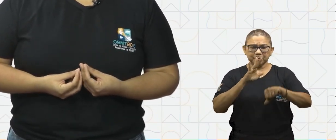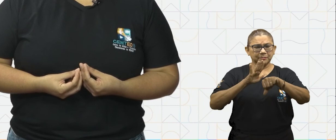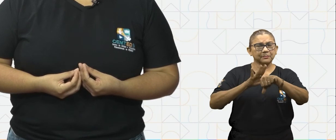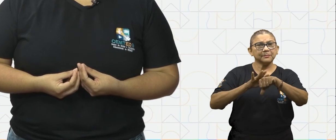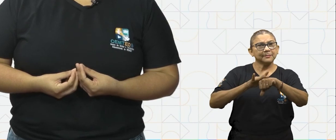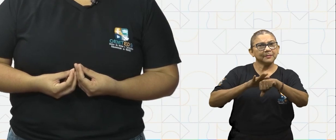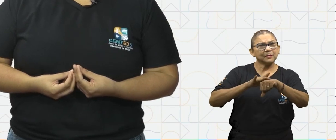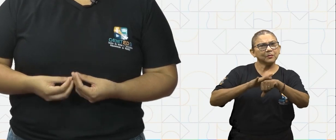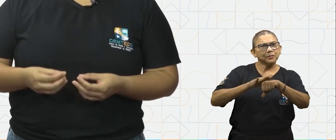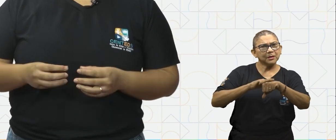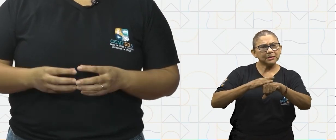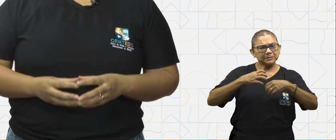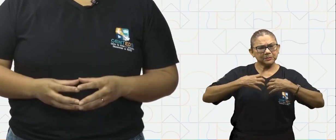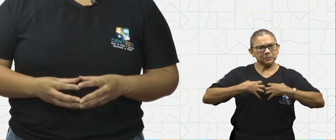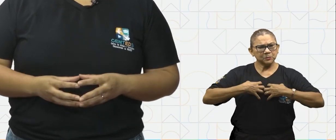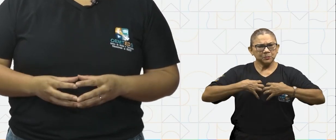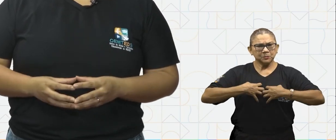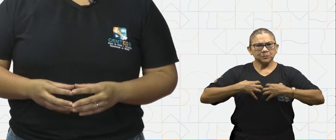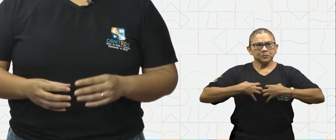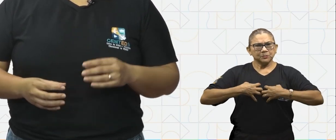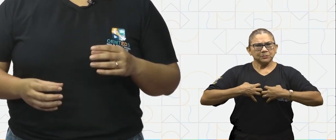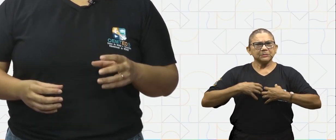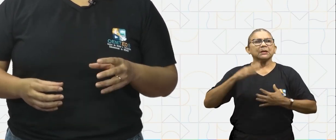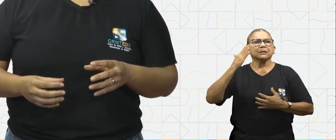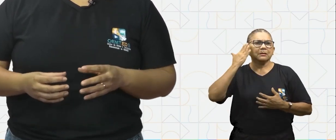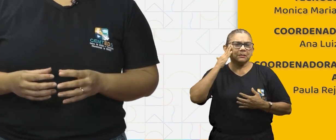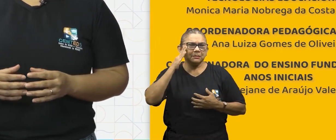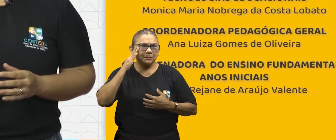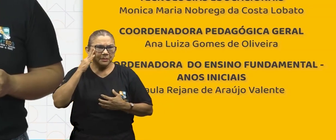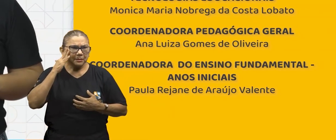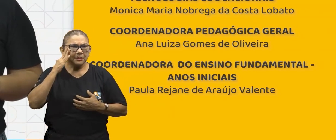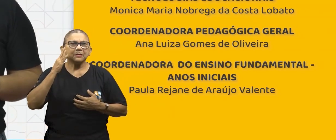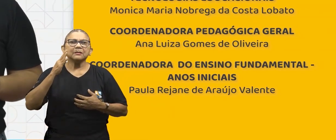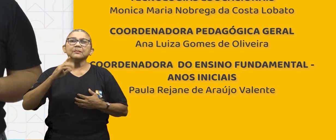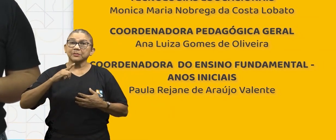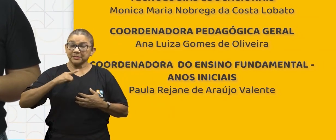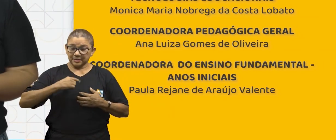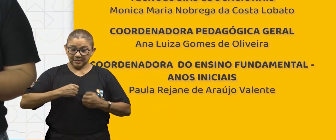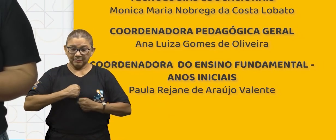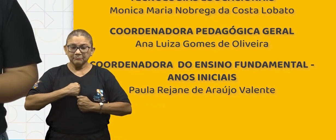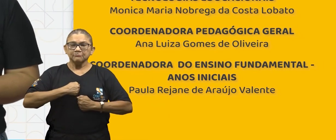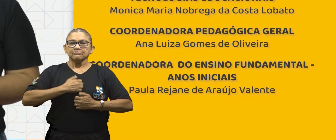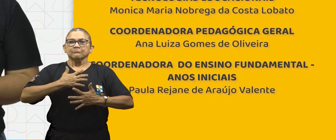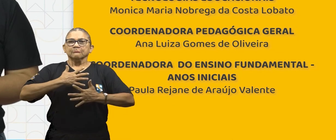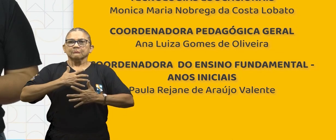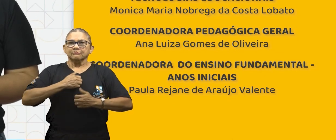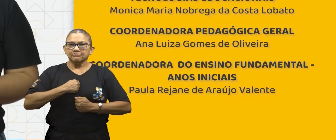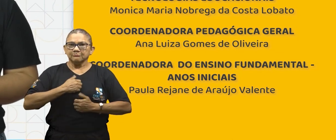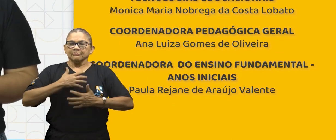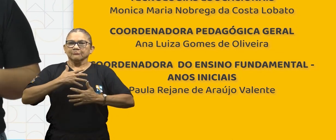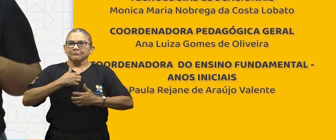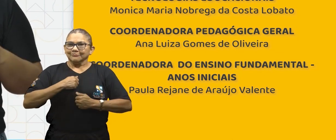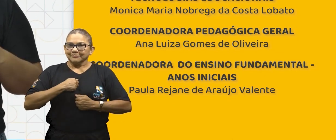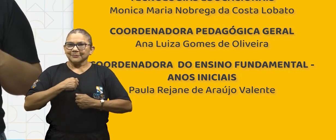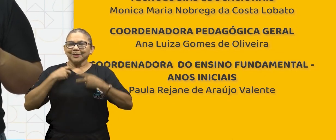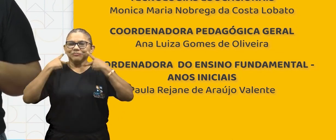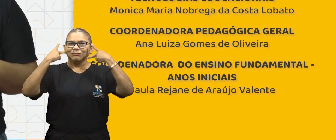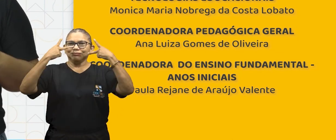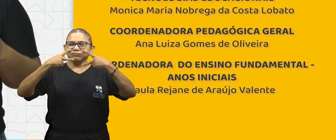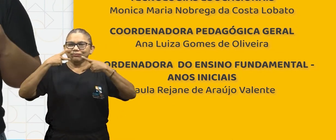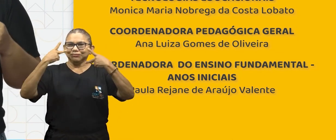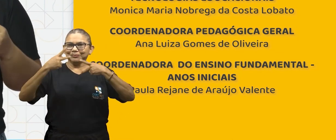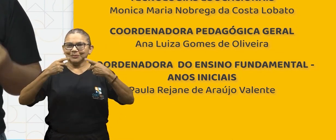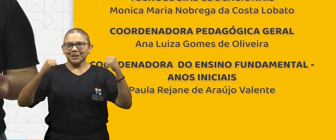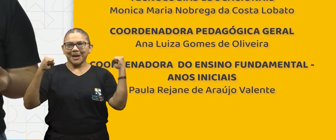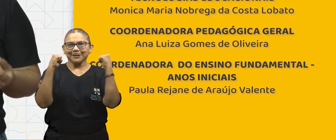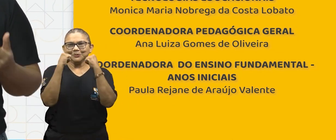sistema respiratório e compreendemos que a respiração acelera durante uma atividade física, para que